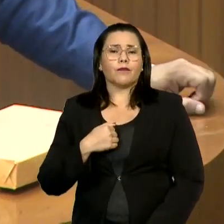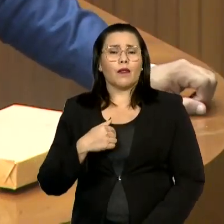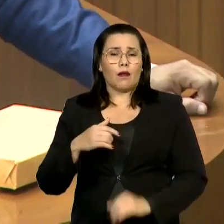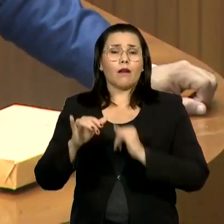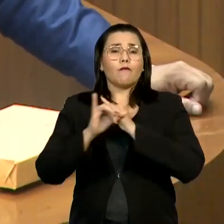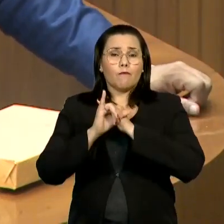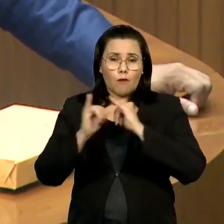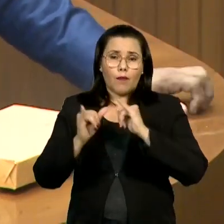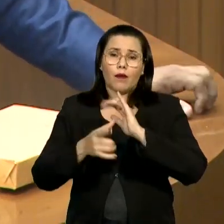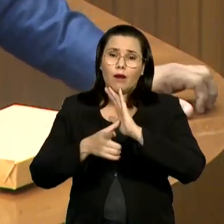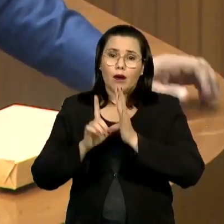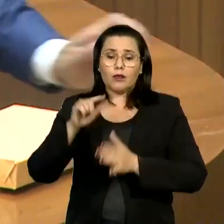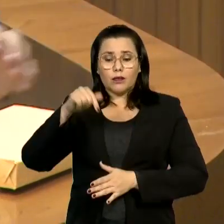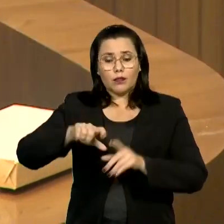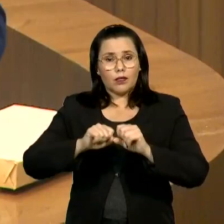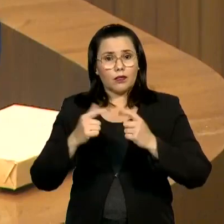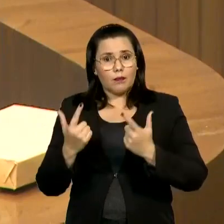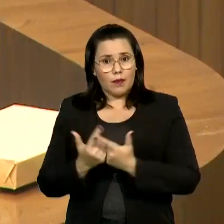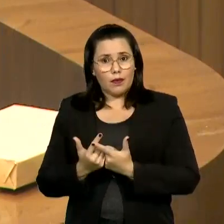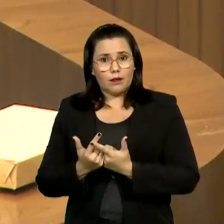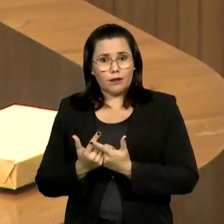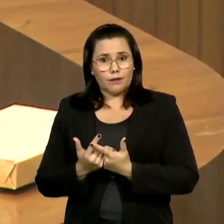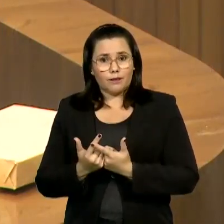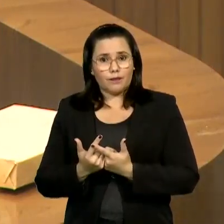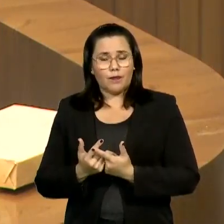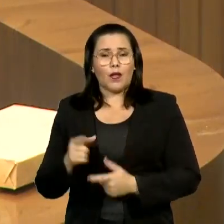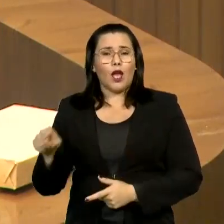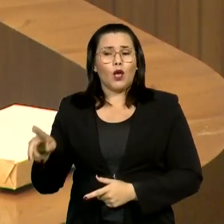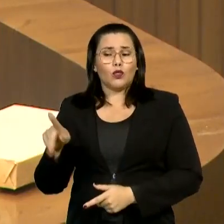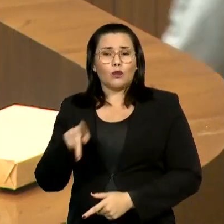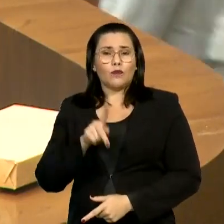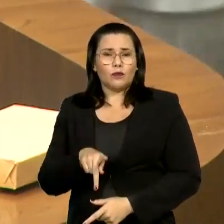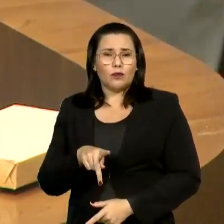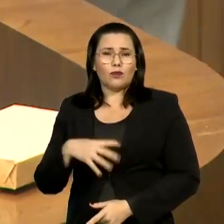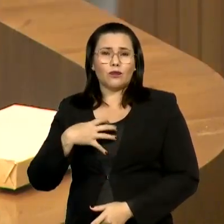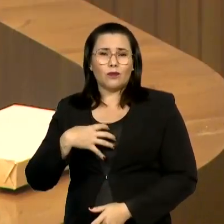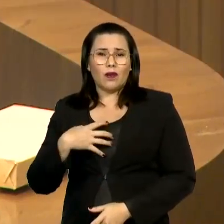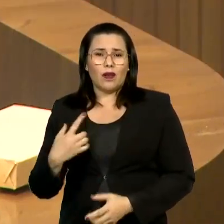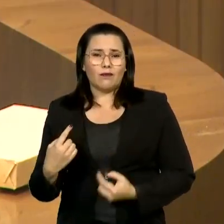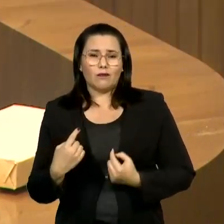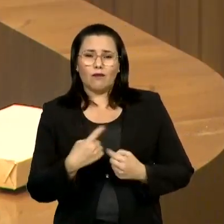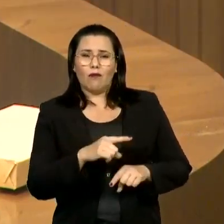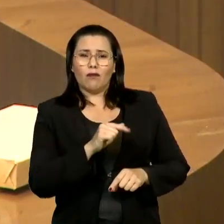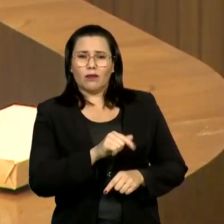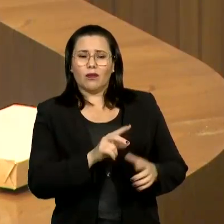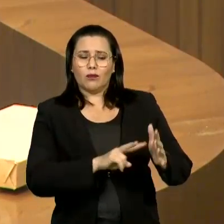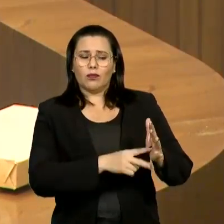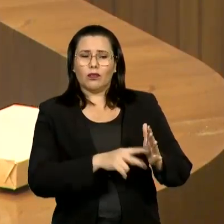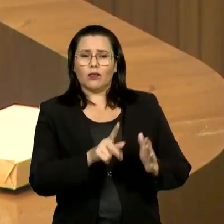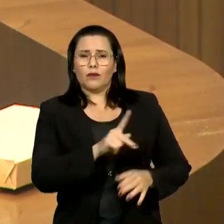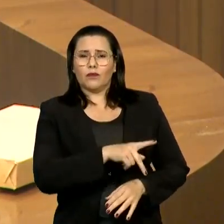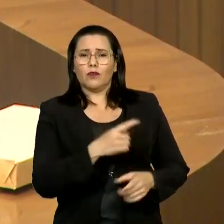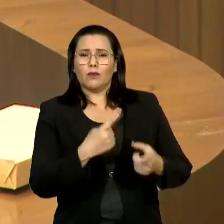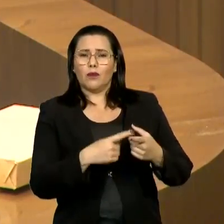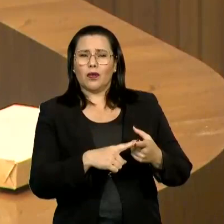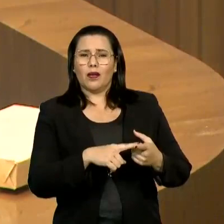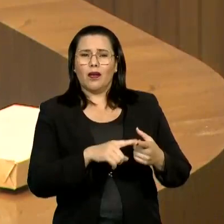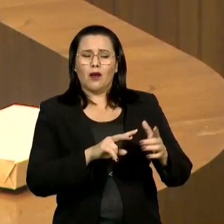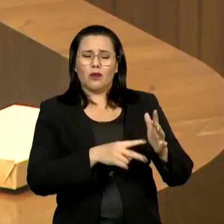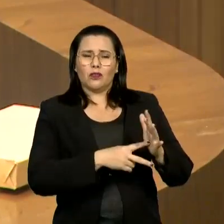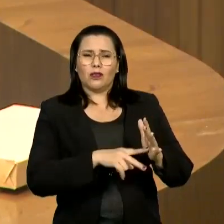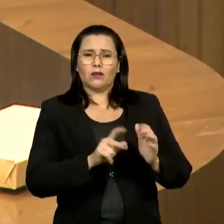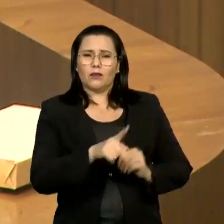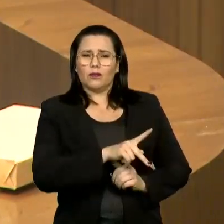inquietação dos professores com relação ao sindicato Pelego, um sindicato que não